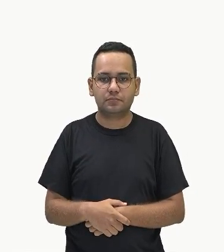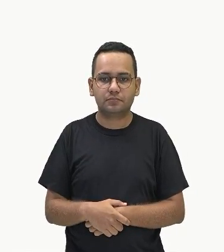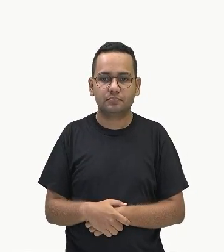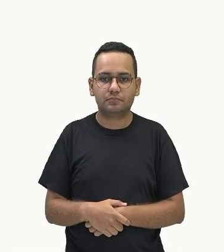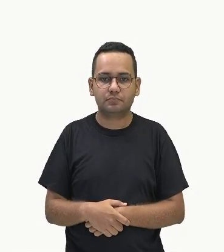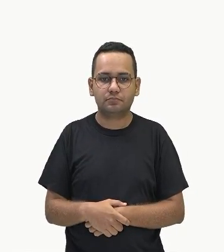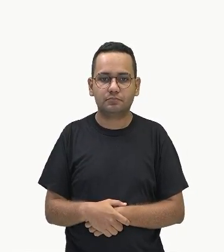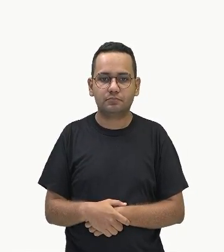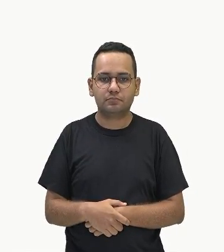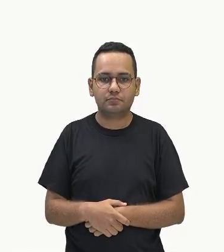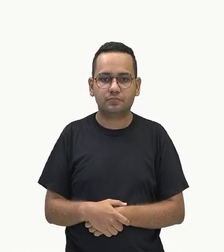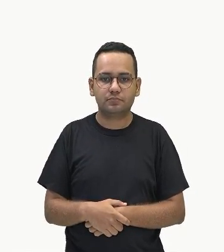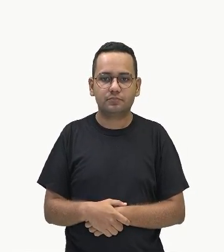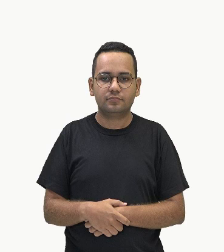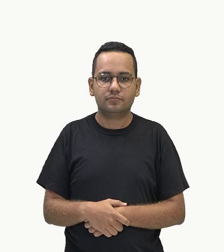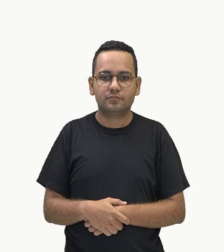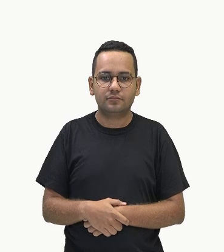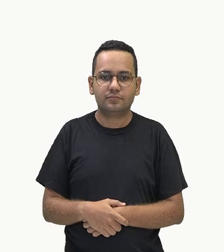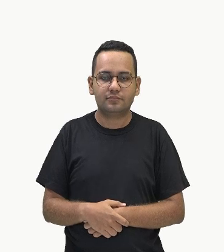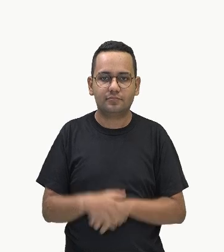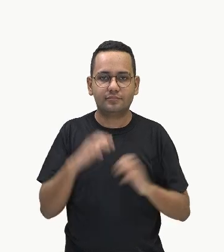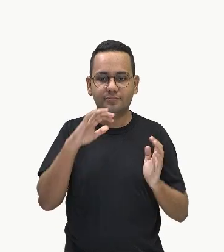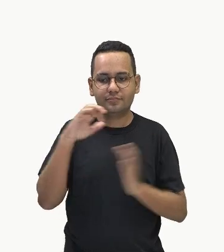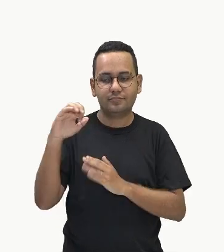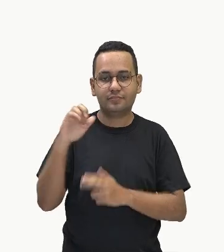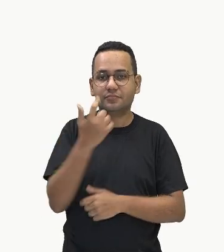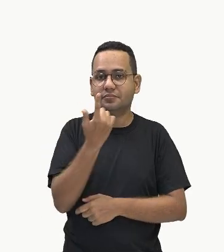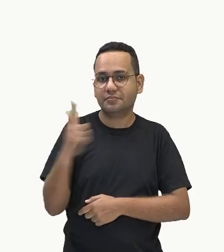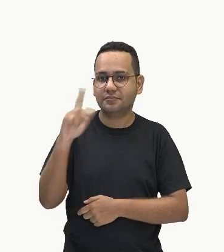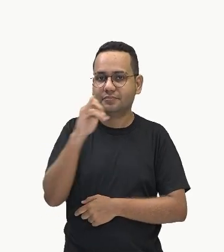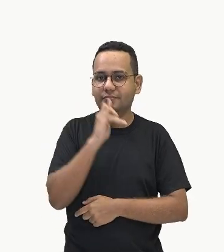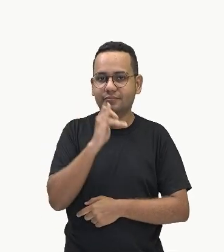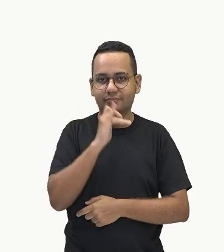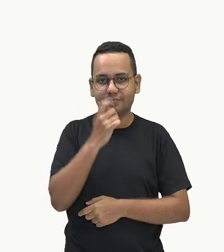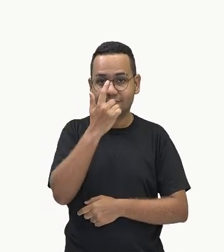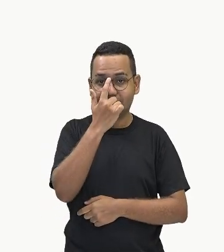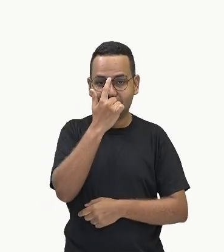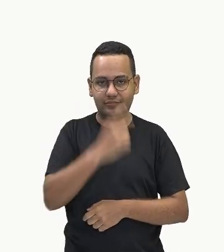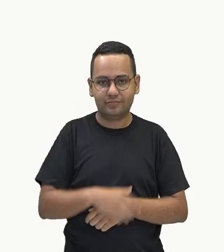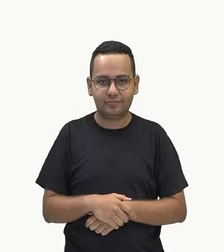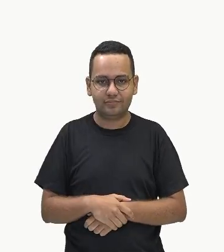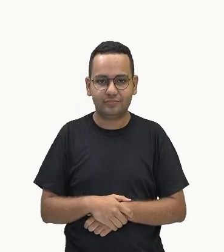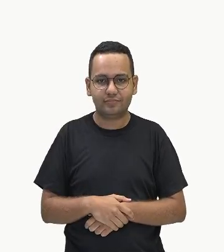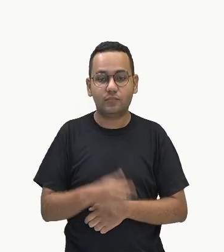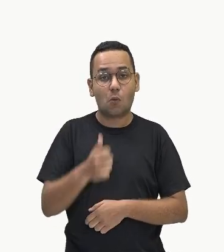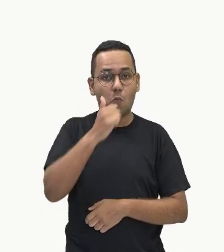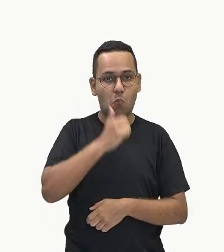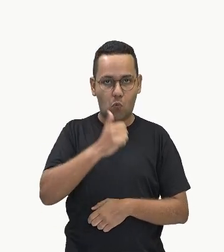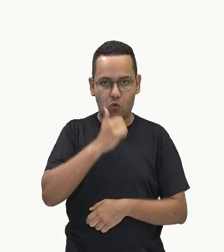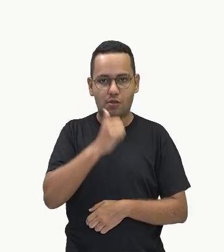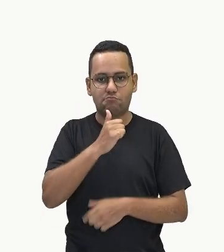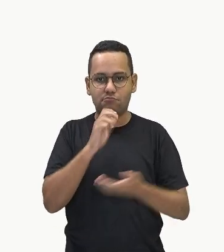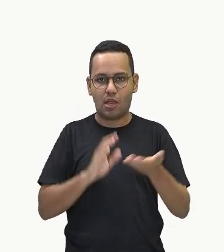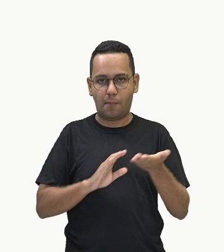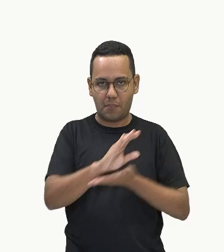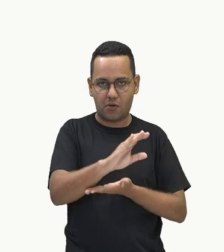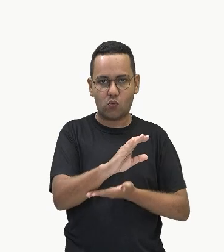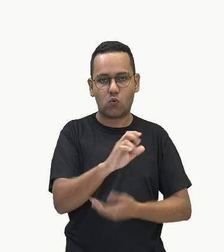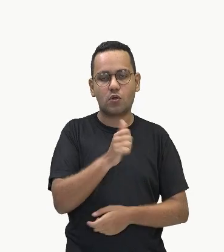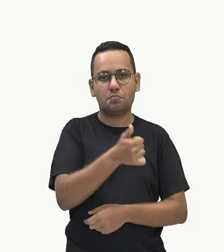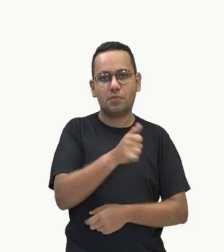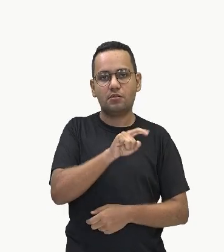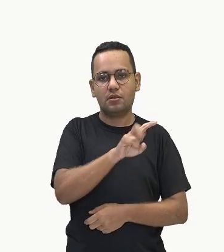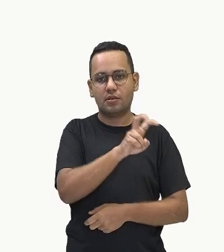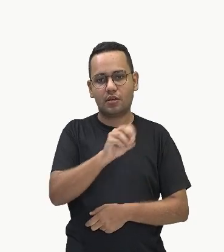pessoal, do mesmo jeito. Vamos lá, quarto exemplo aqui. Simone aplicou R$